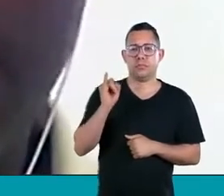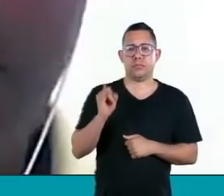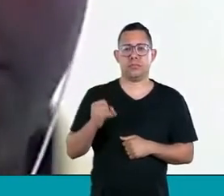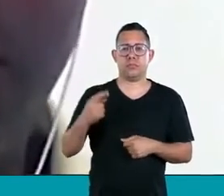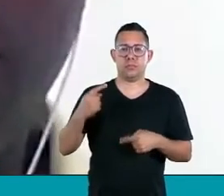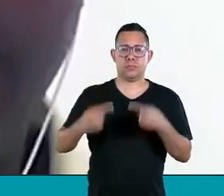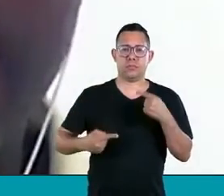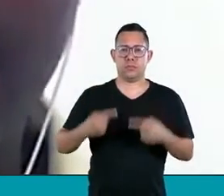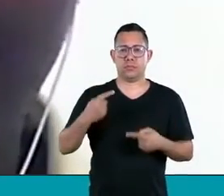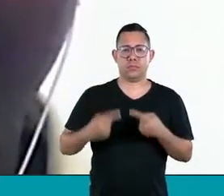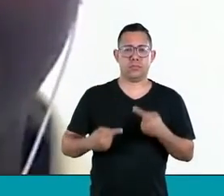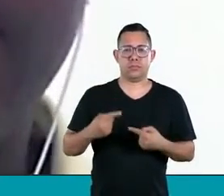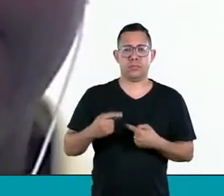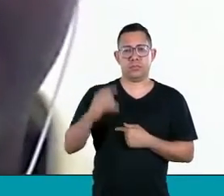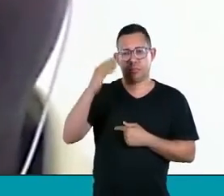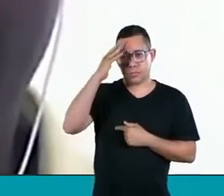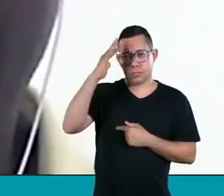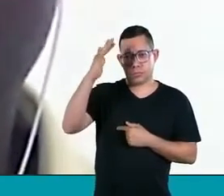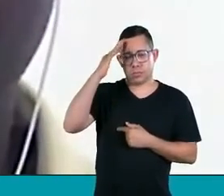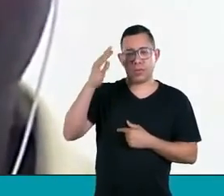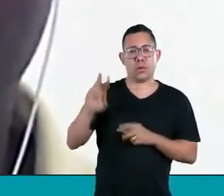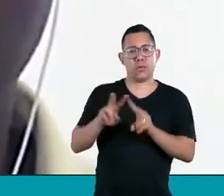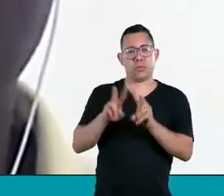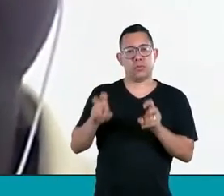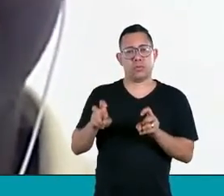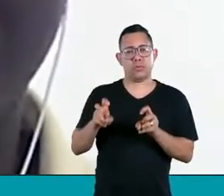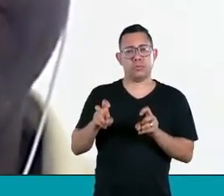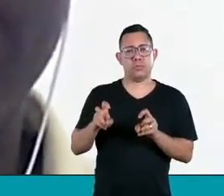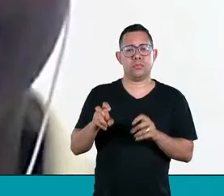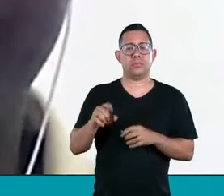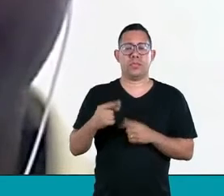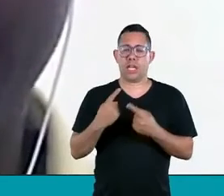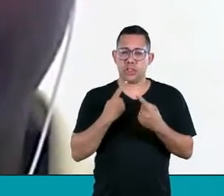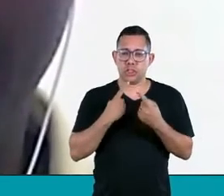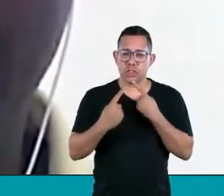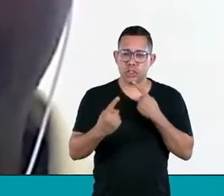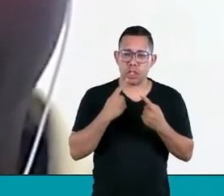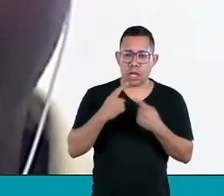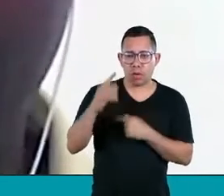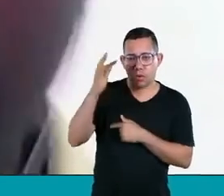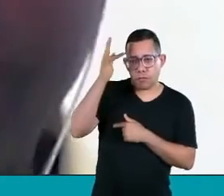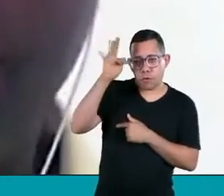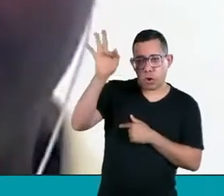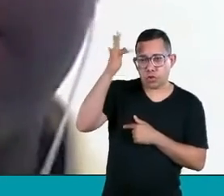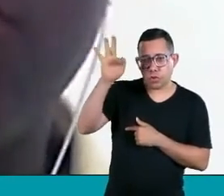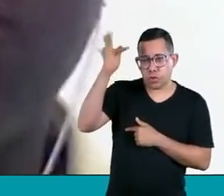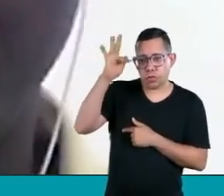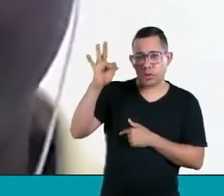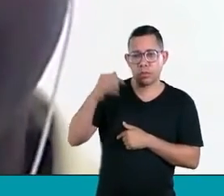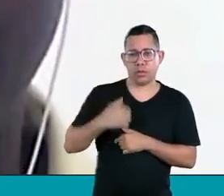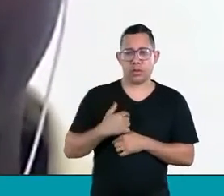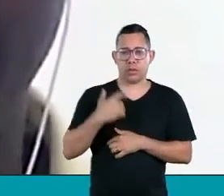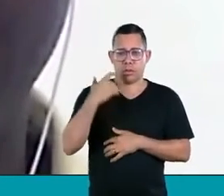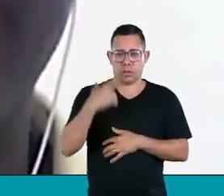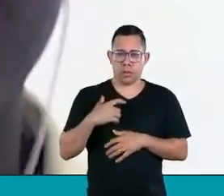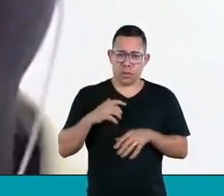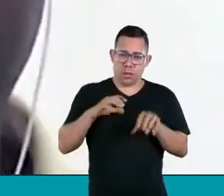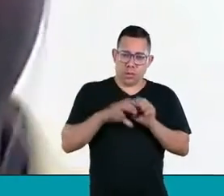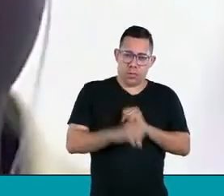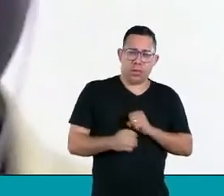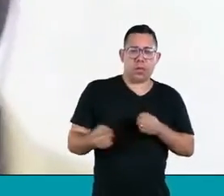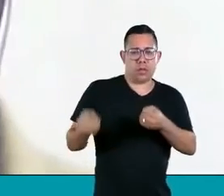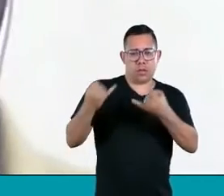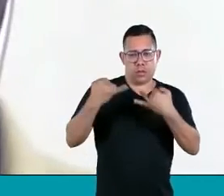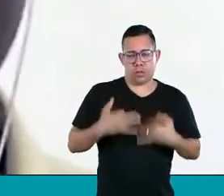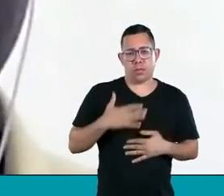discutir essa questão da teoria da complexidade, o diálogo, né, na filosofia, acho que ele é muito, a minha formação, como disse o Daniel,